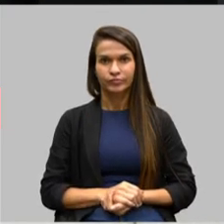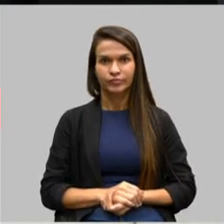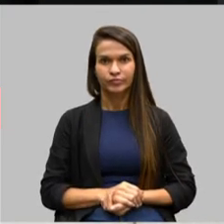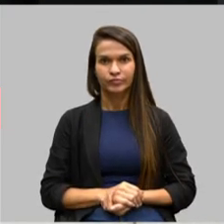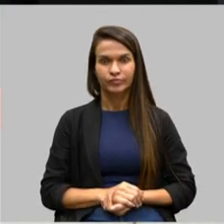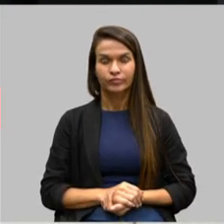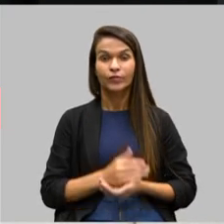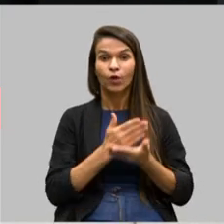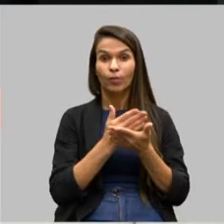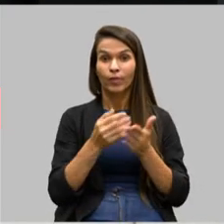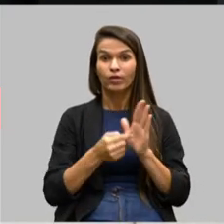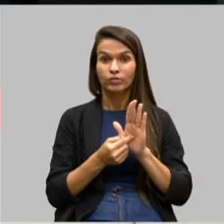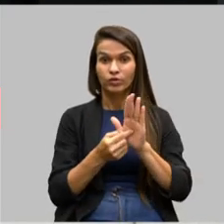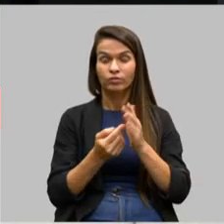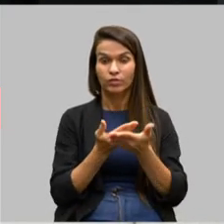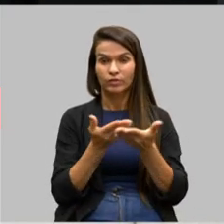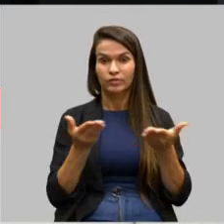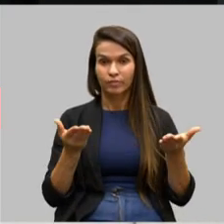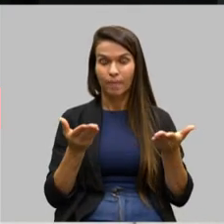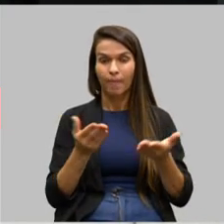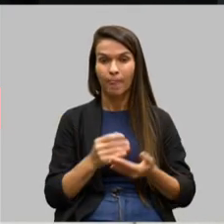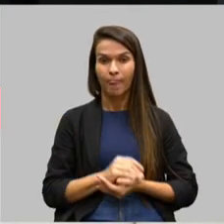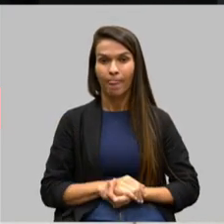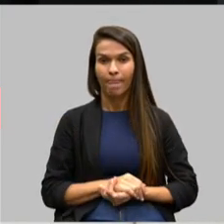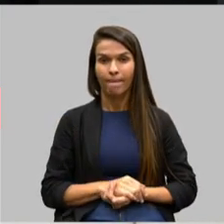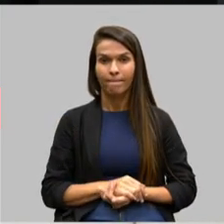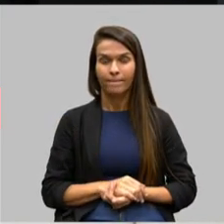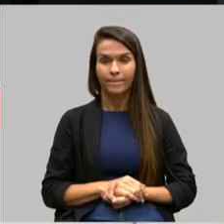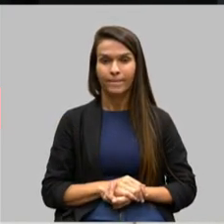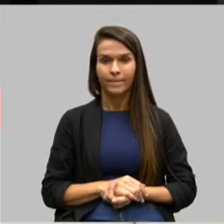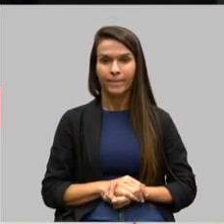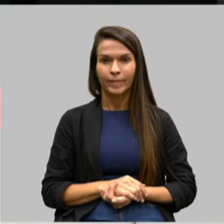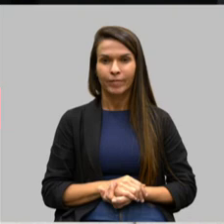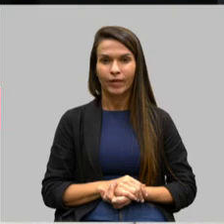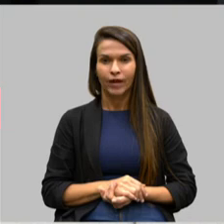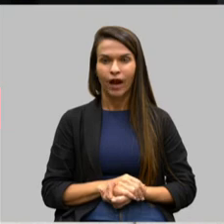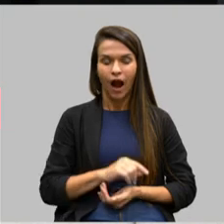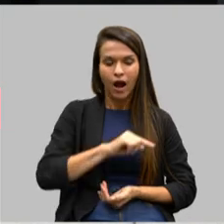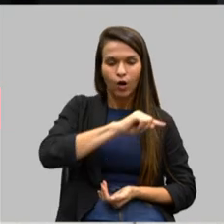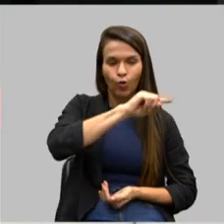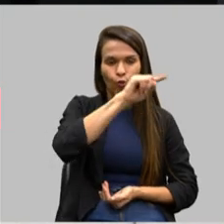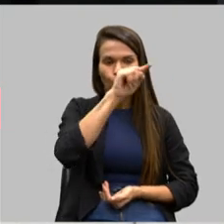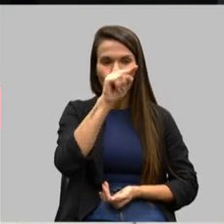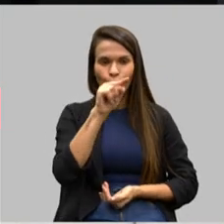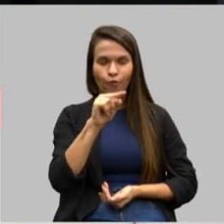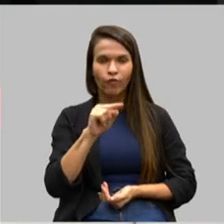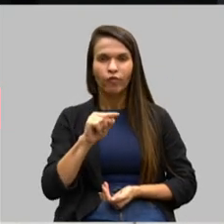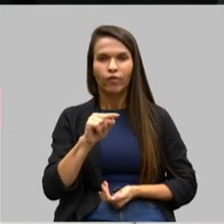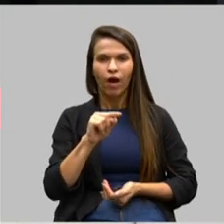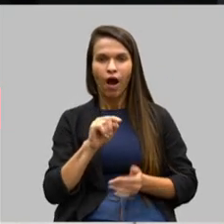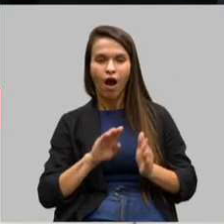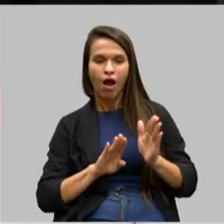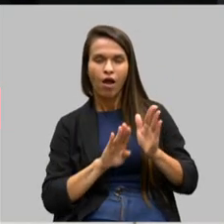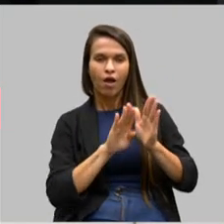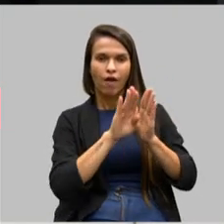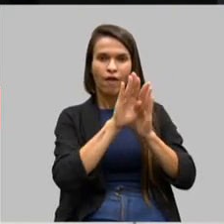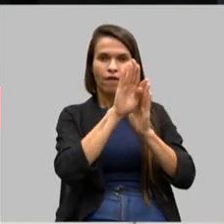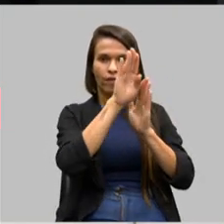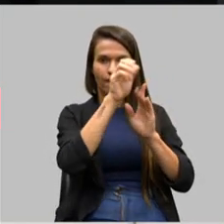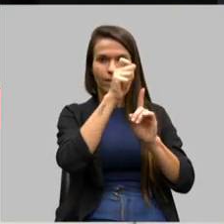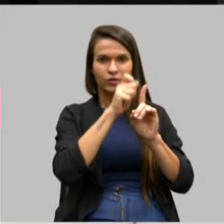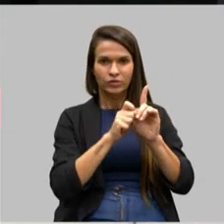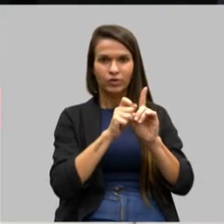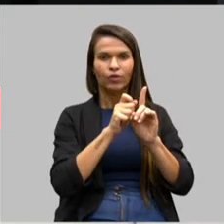Começo mostrando para vocês a curva ou a evolução mensal da temperatura do